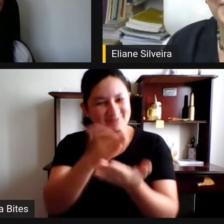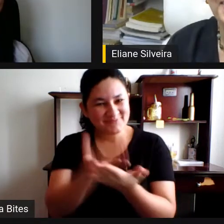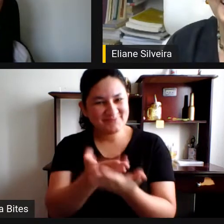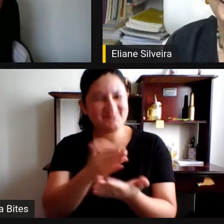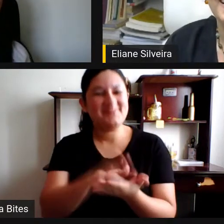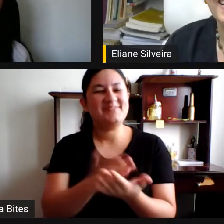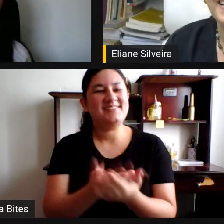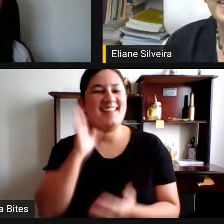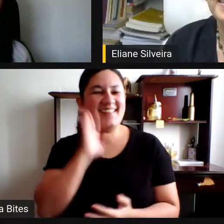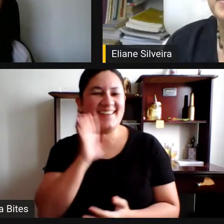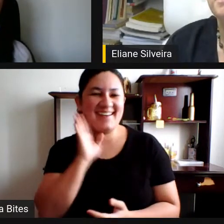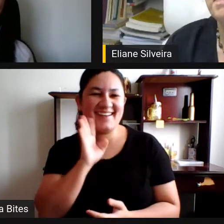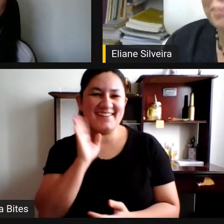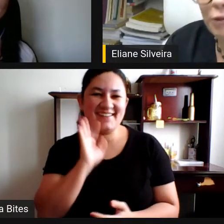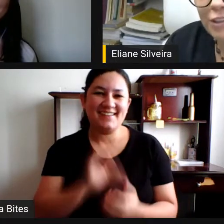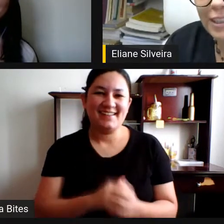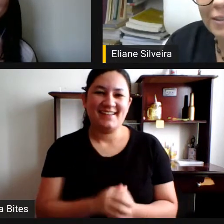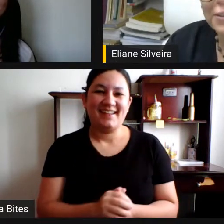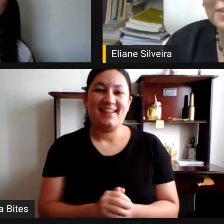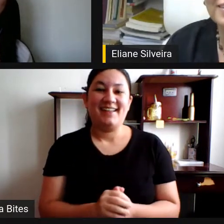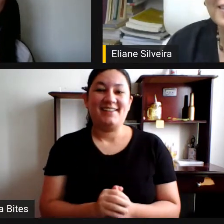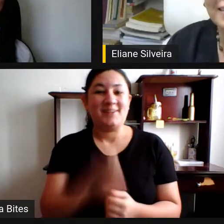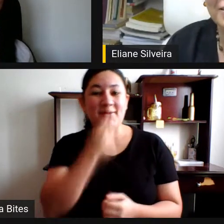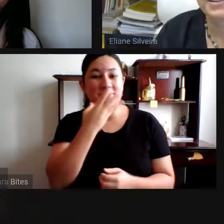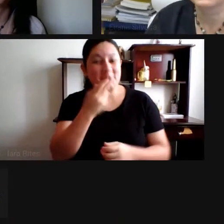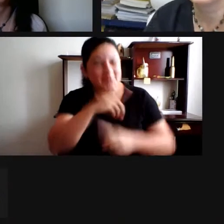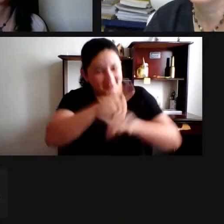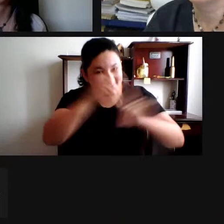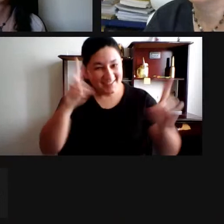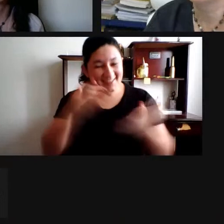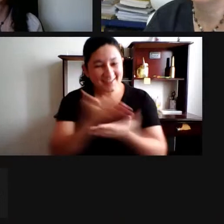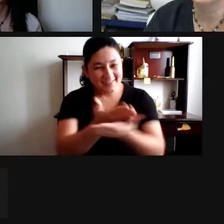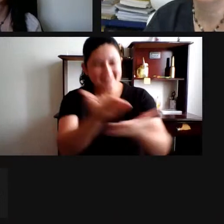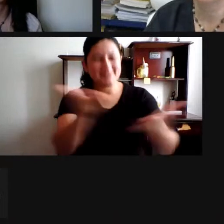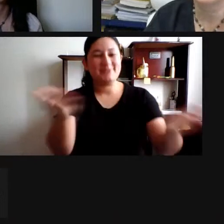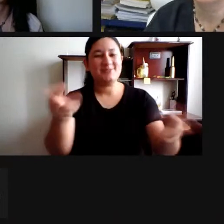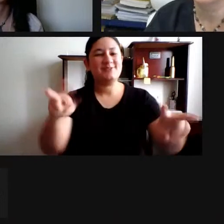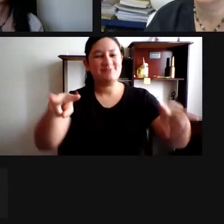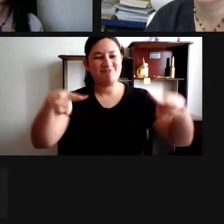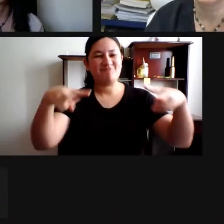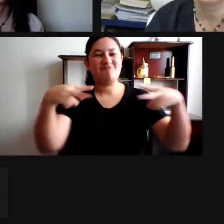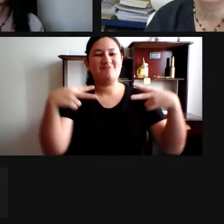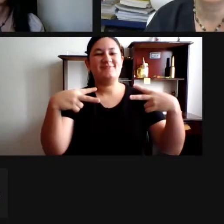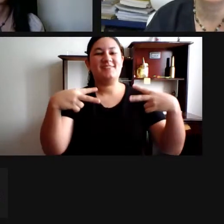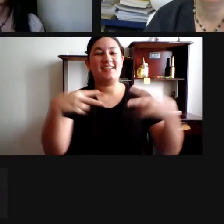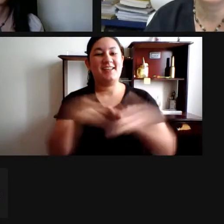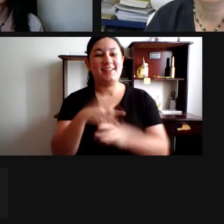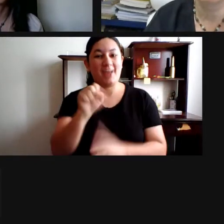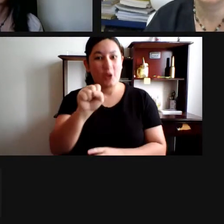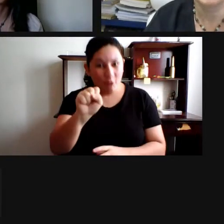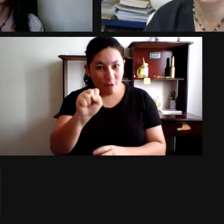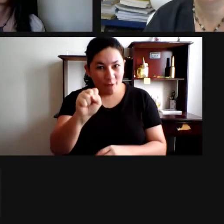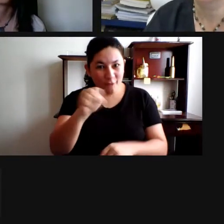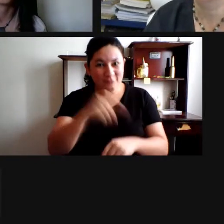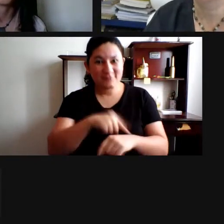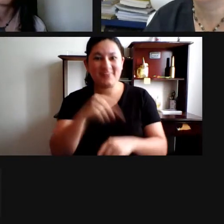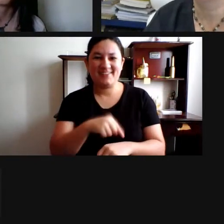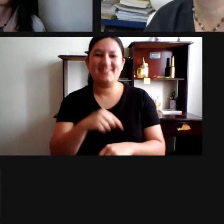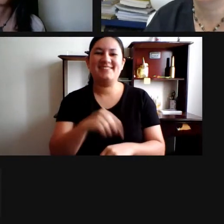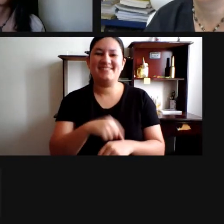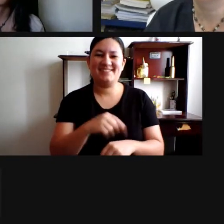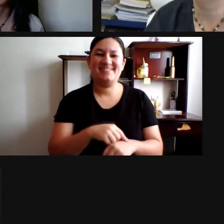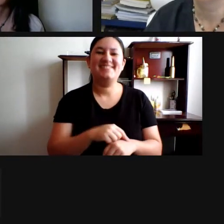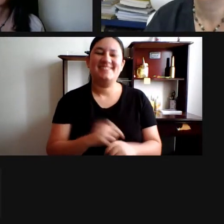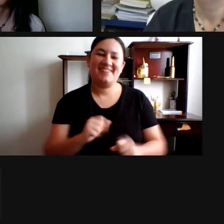legal. Bom dia a todos, todos que estão aqui comigo às oito horas da manhã, firmes para o